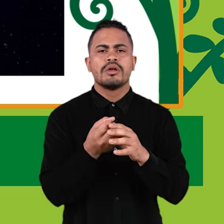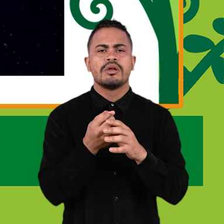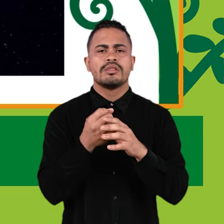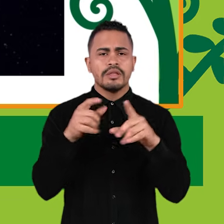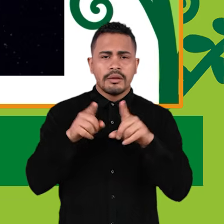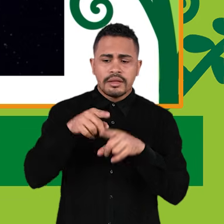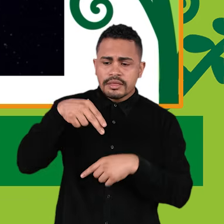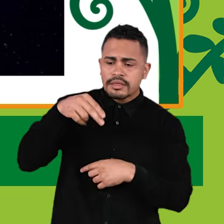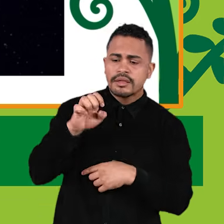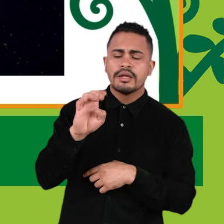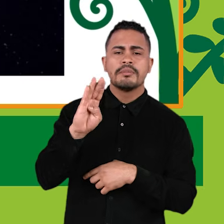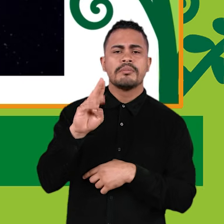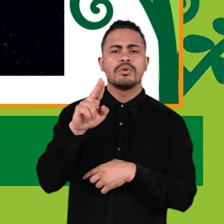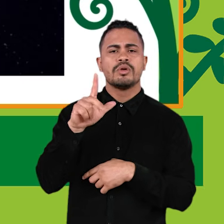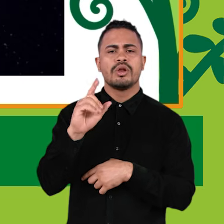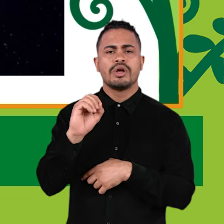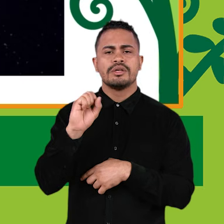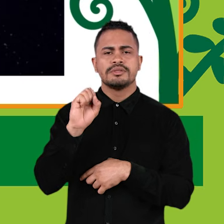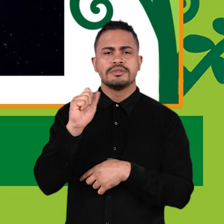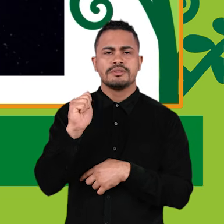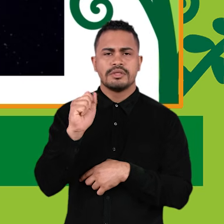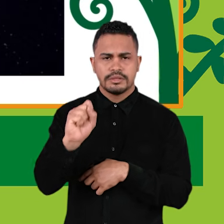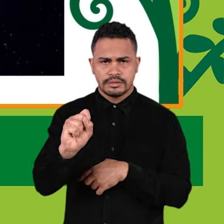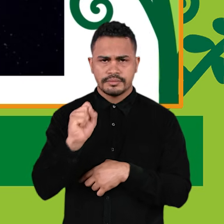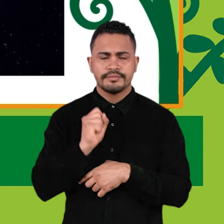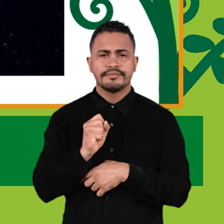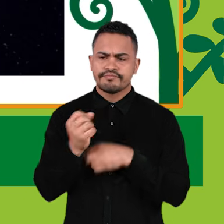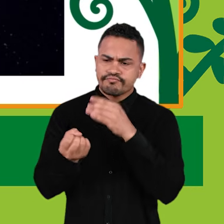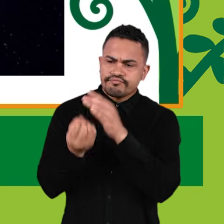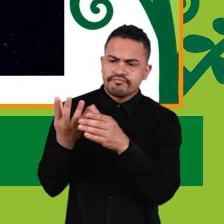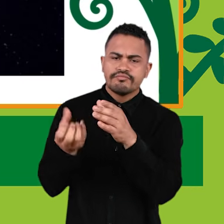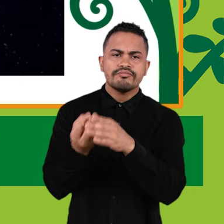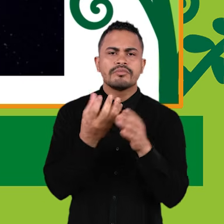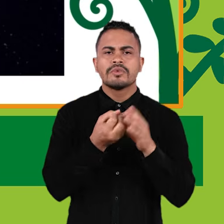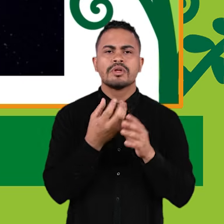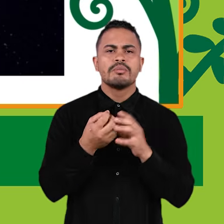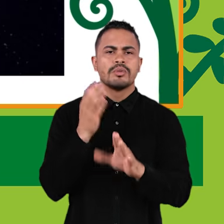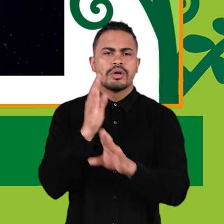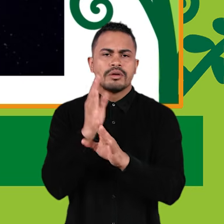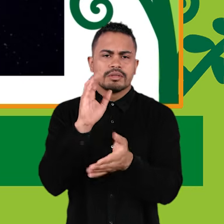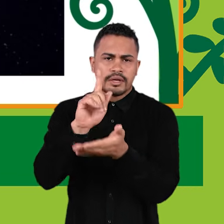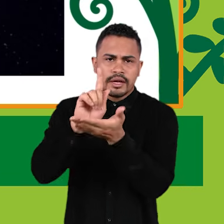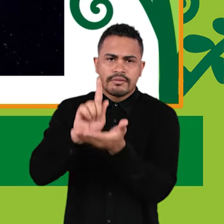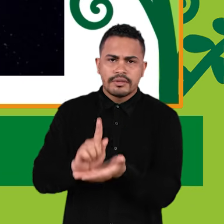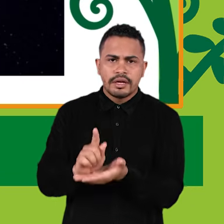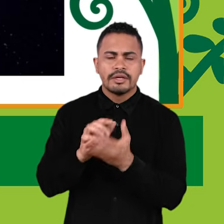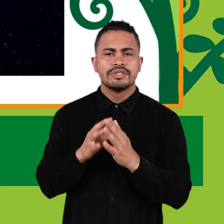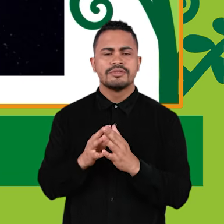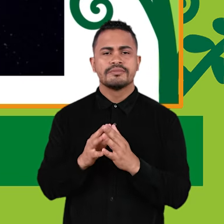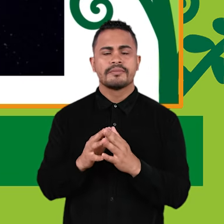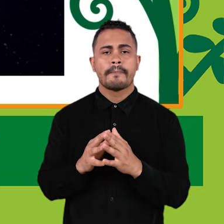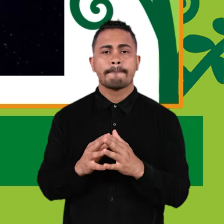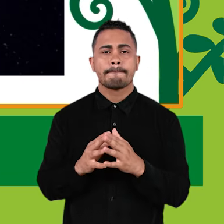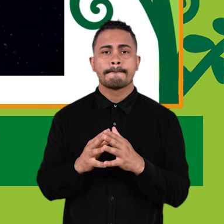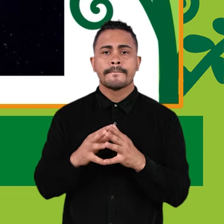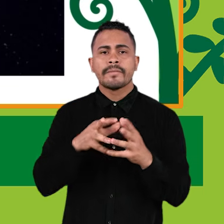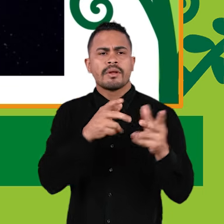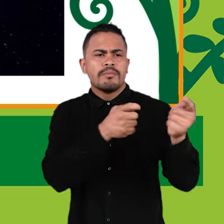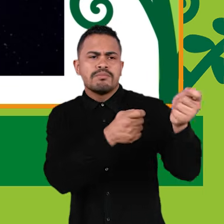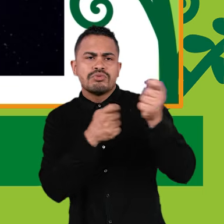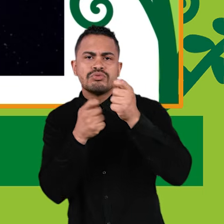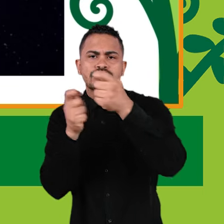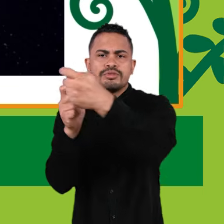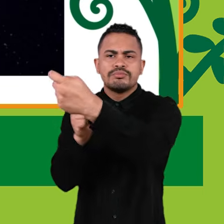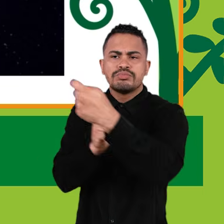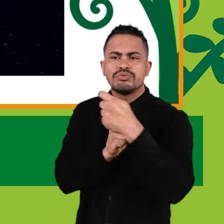as nebulosas. E aí você vai ter aqui essas nebulosas que vão se formando com a ação da gravidade. Essa gravidade puxando